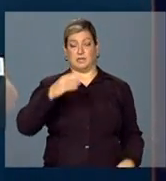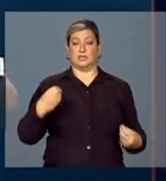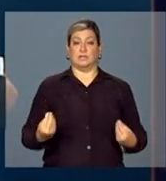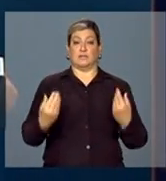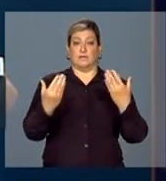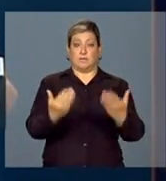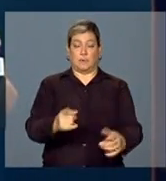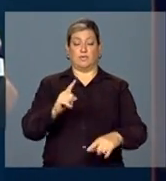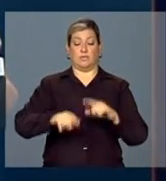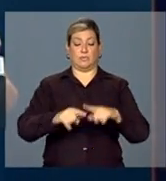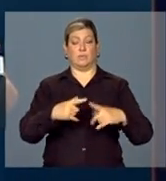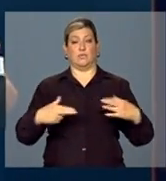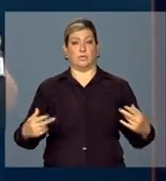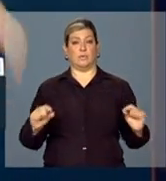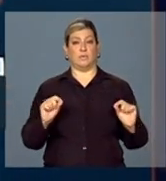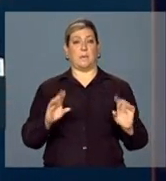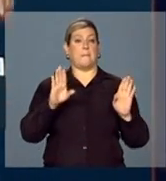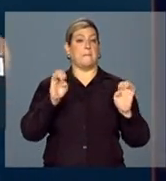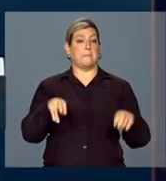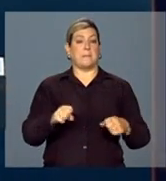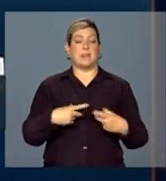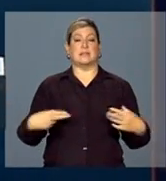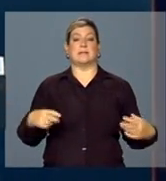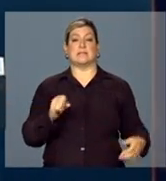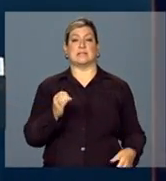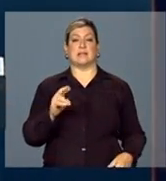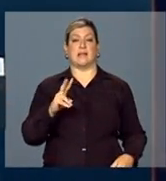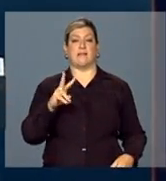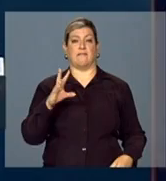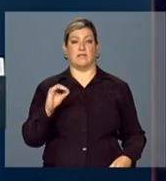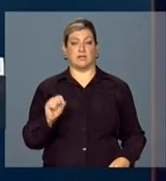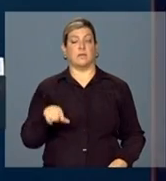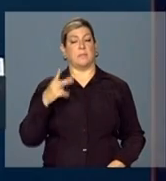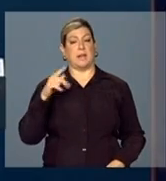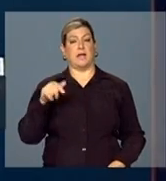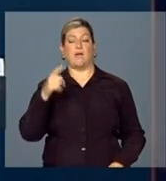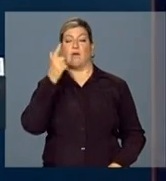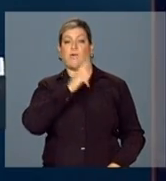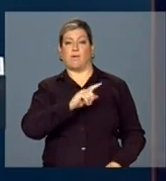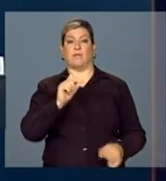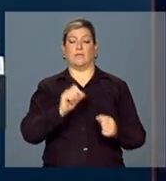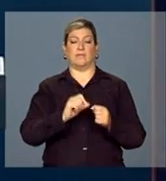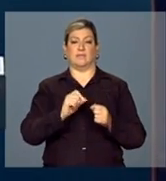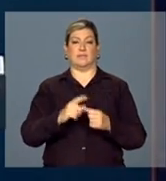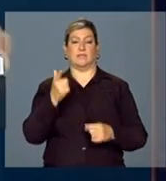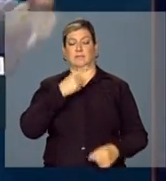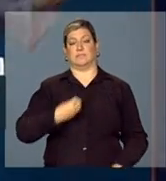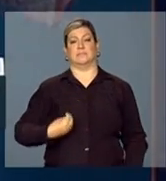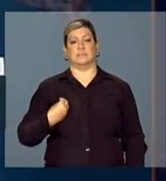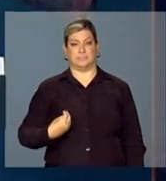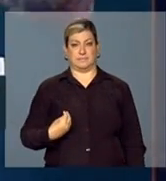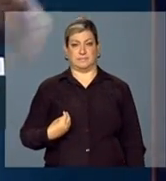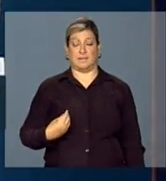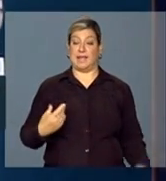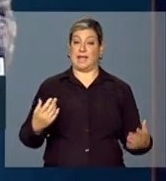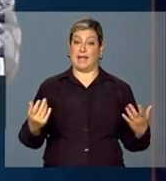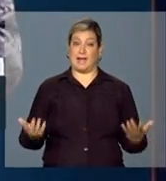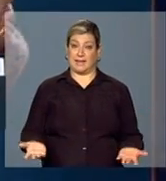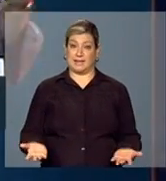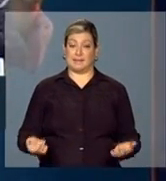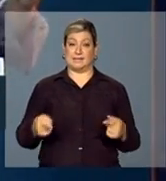forneceram equipamentos, bens e serviços para que isso se tornasse realidade. Aí